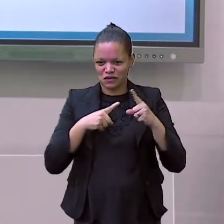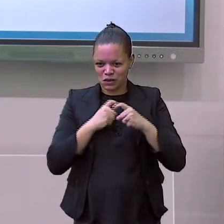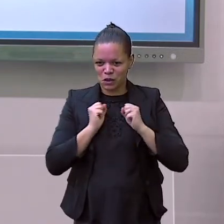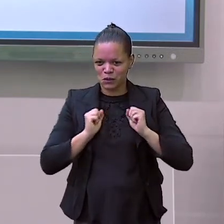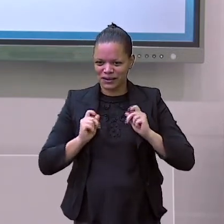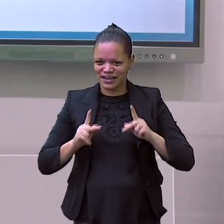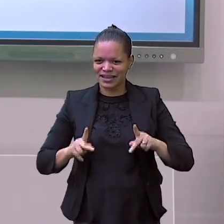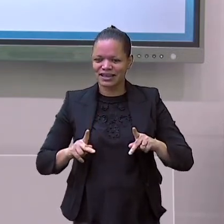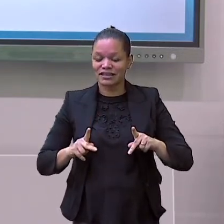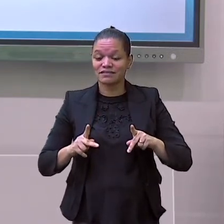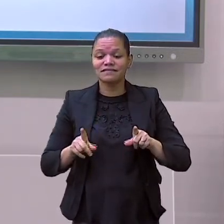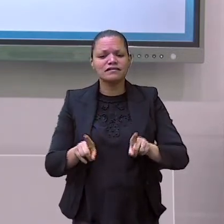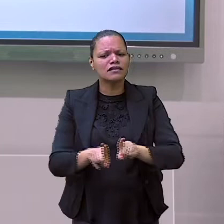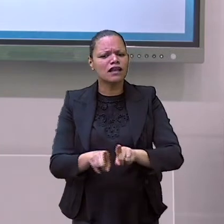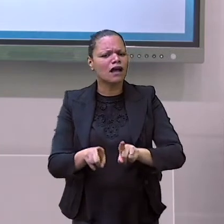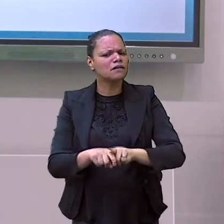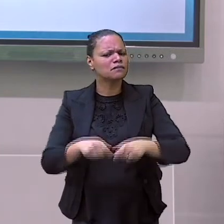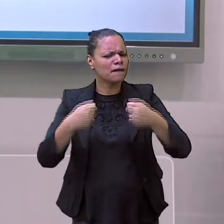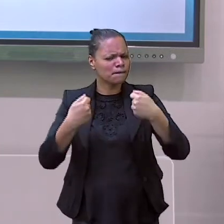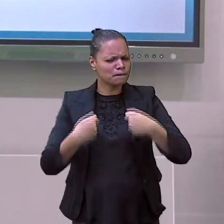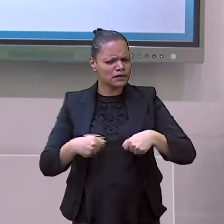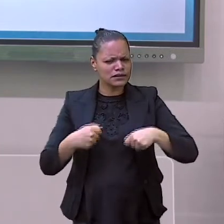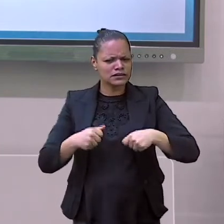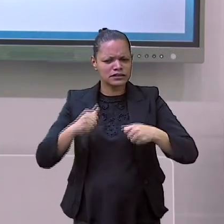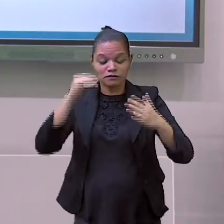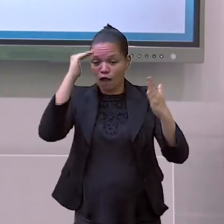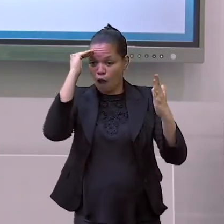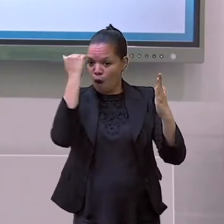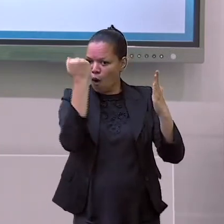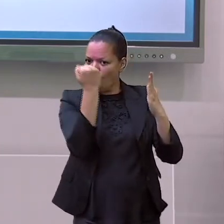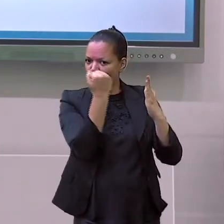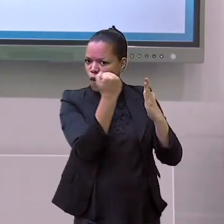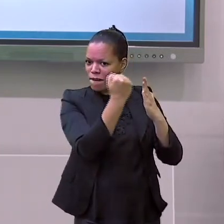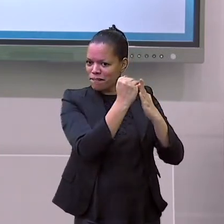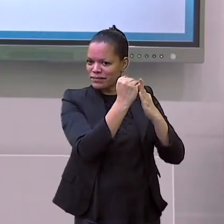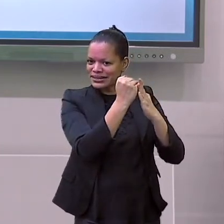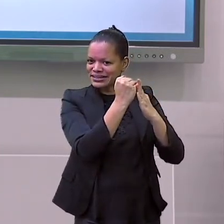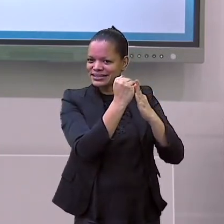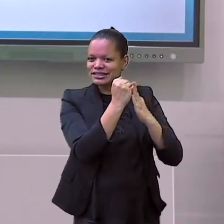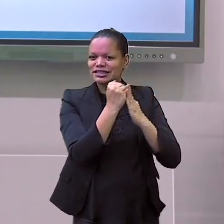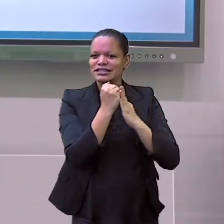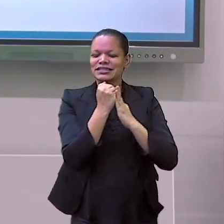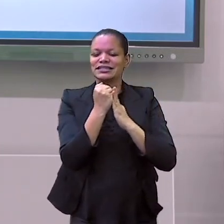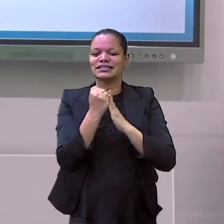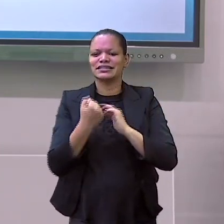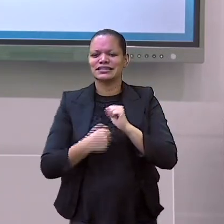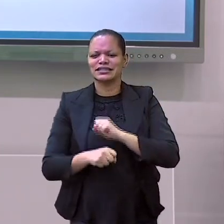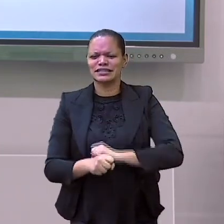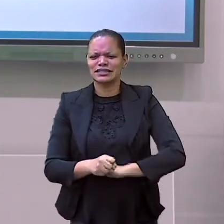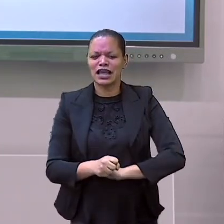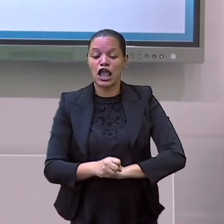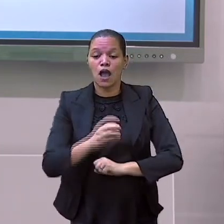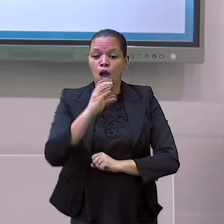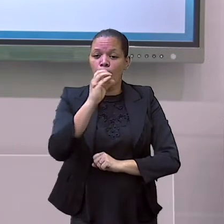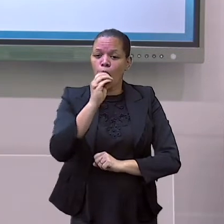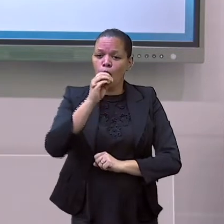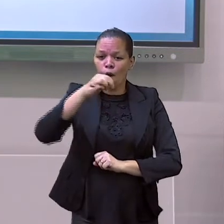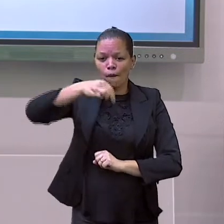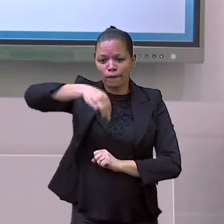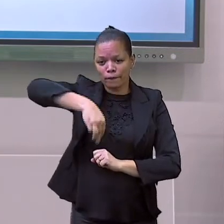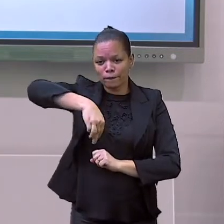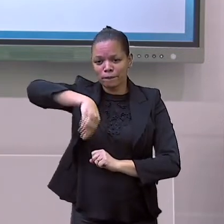OMS, Organização Mundial de Saúde. Então, a Organização Mundial de Saúde,